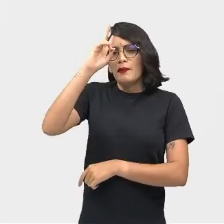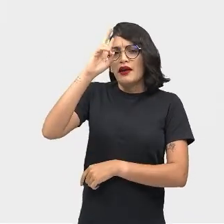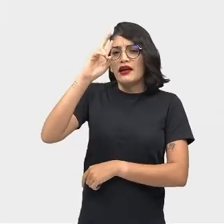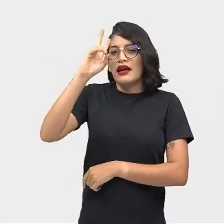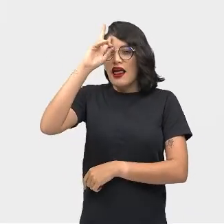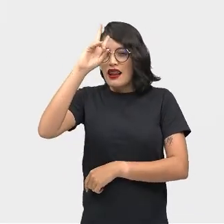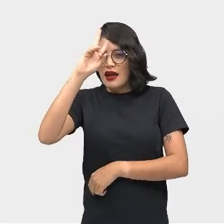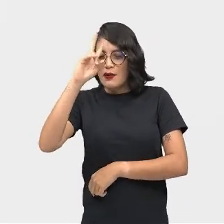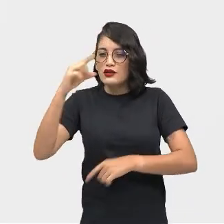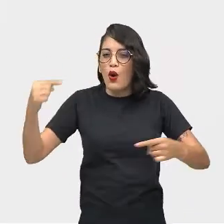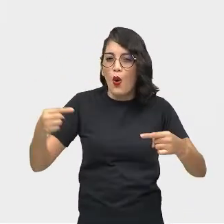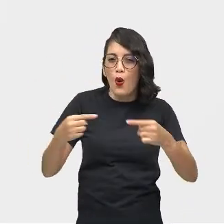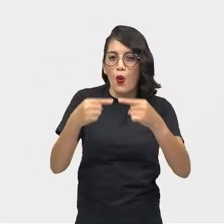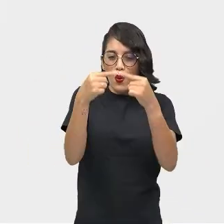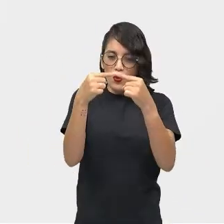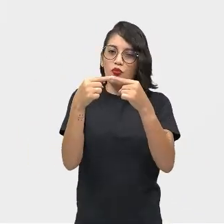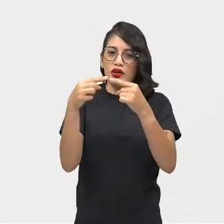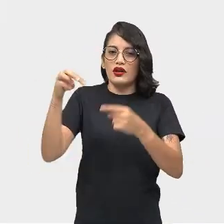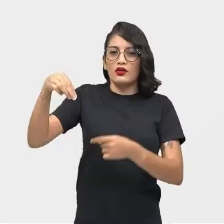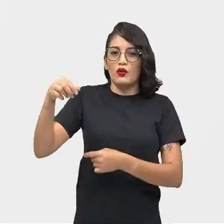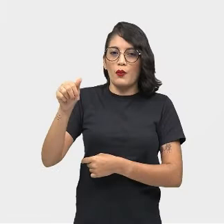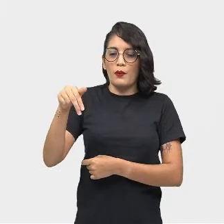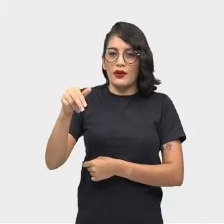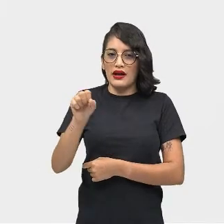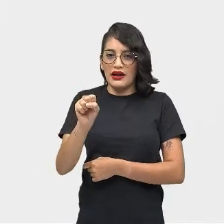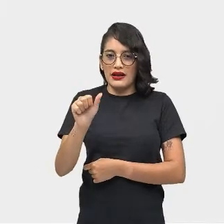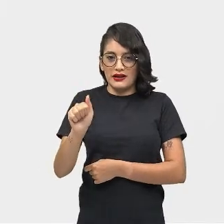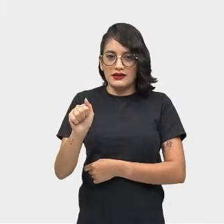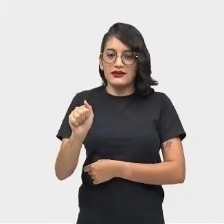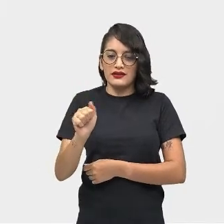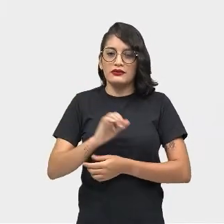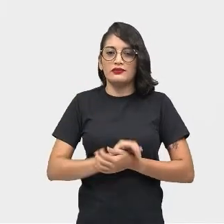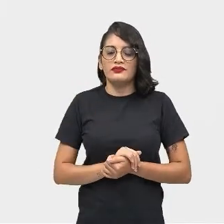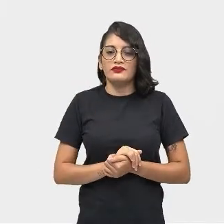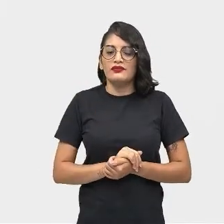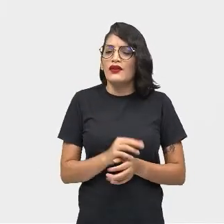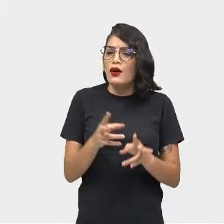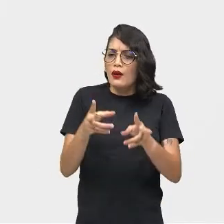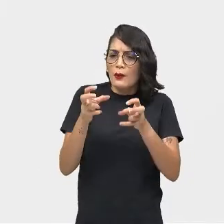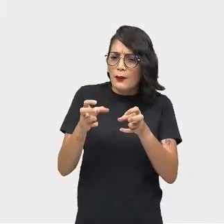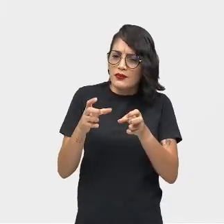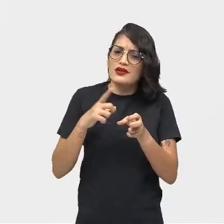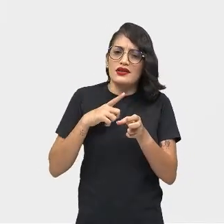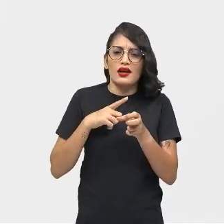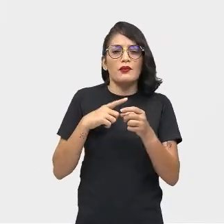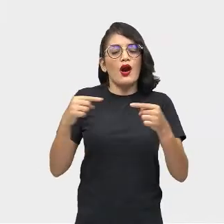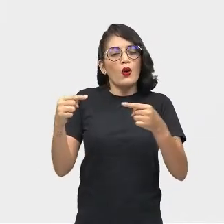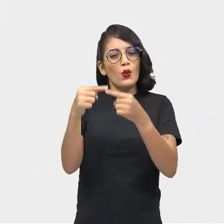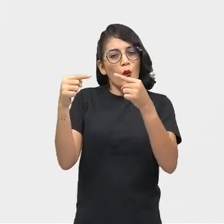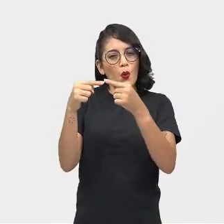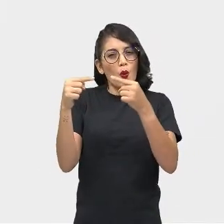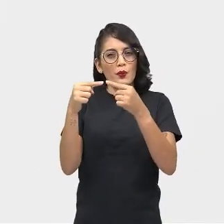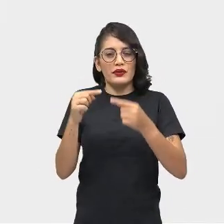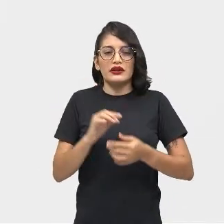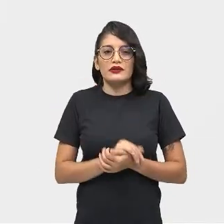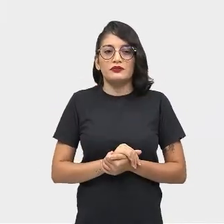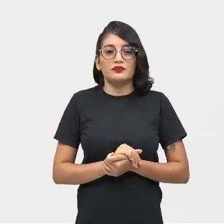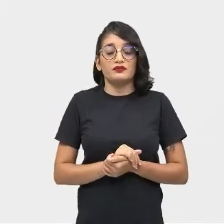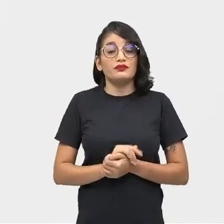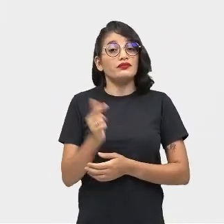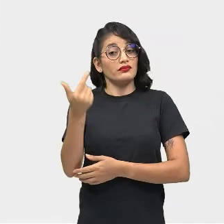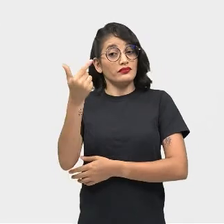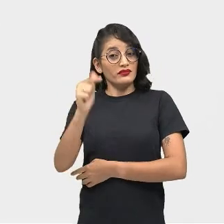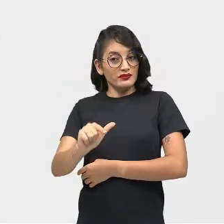com mansa, aqui, semelhantes, que é o bebê. Então, você observa a semelhança dessa forma, como nós temos mais